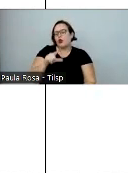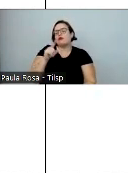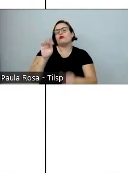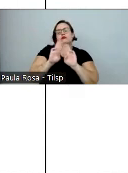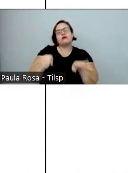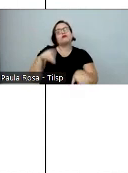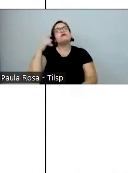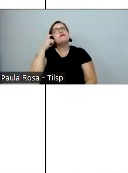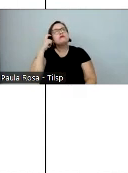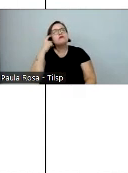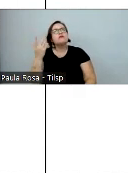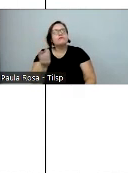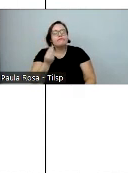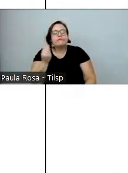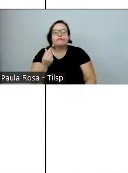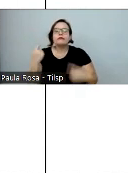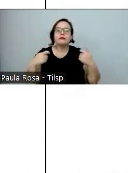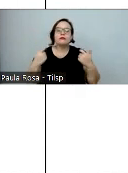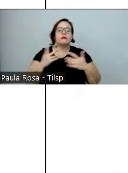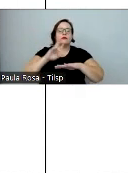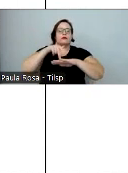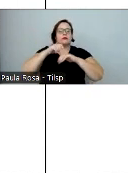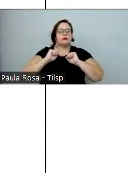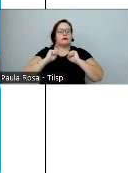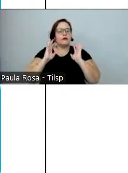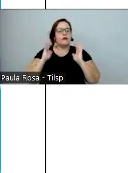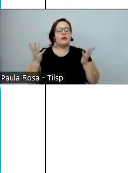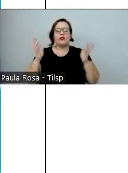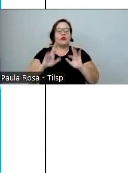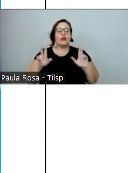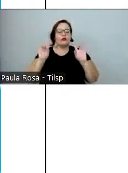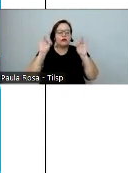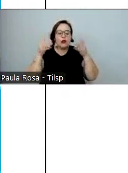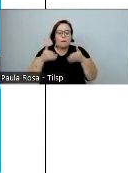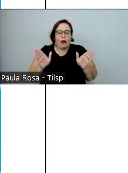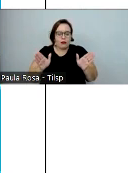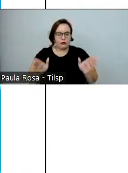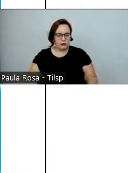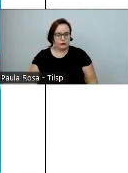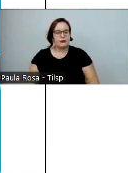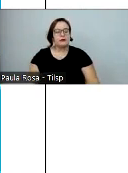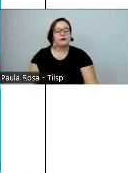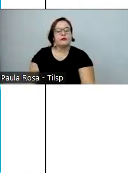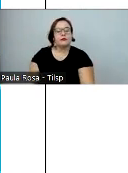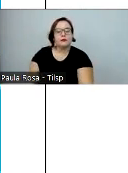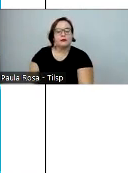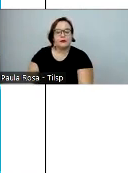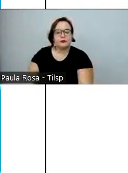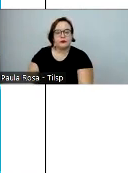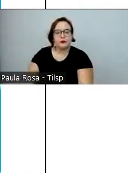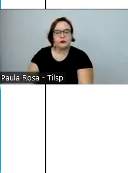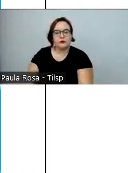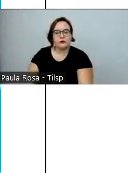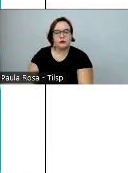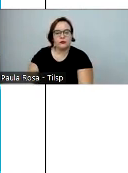ser pensado de uma forma um pouco mais proativa do que simplesmente um espaço aberto ao público e fomentam a diversidade e a